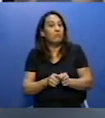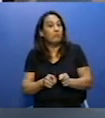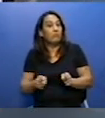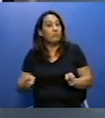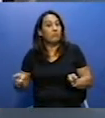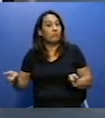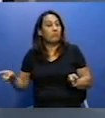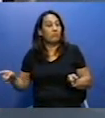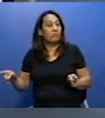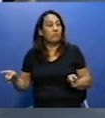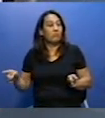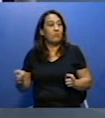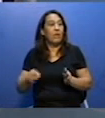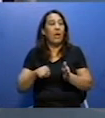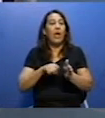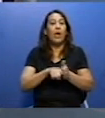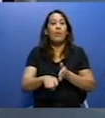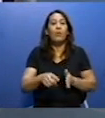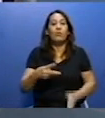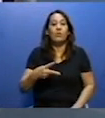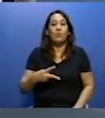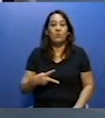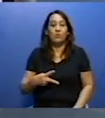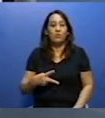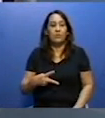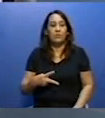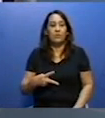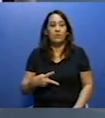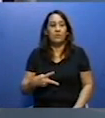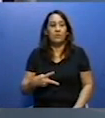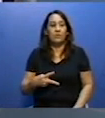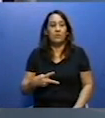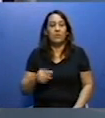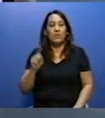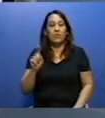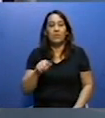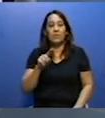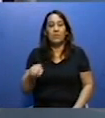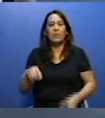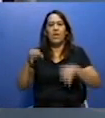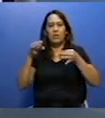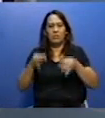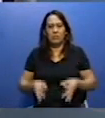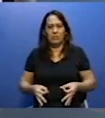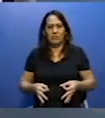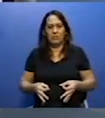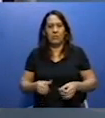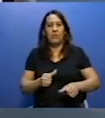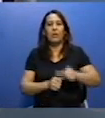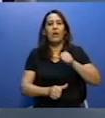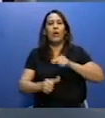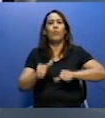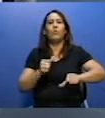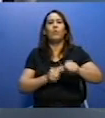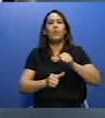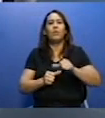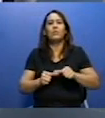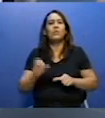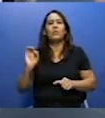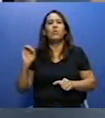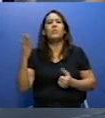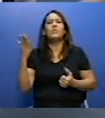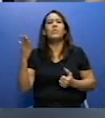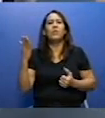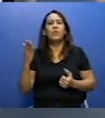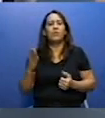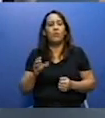2. Assinale a frase correta sobre as mudanças na Avenida Paulista ao longo